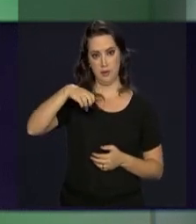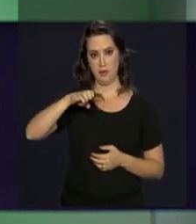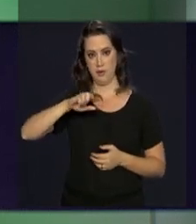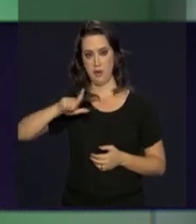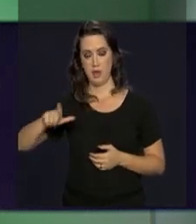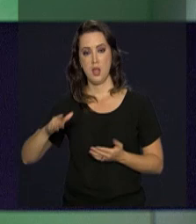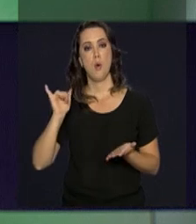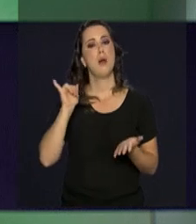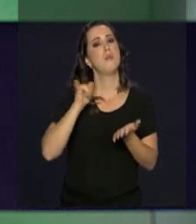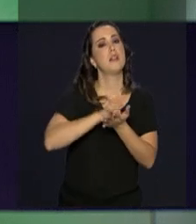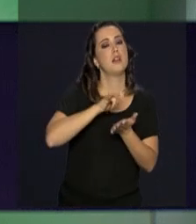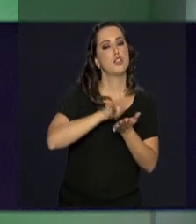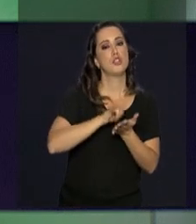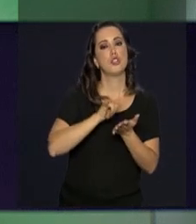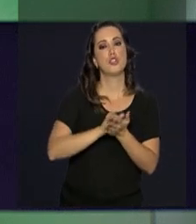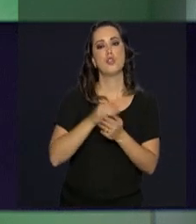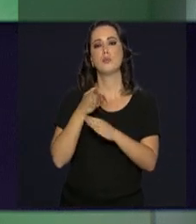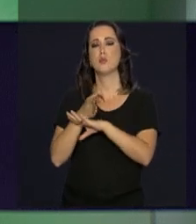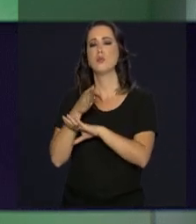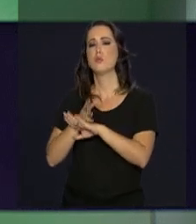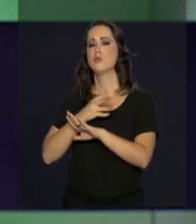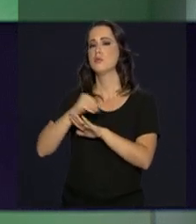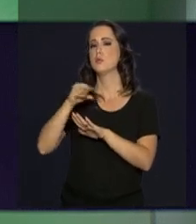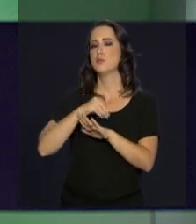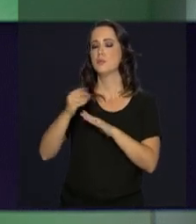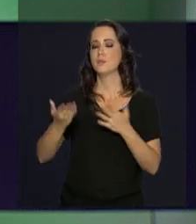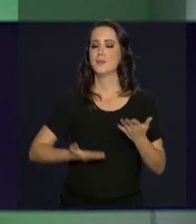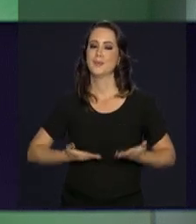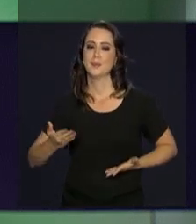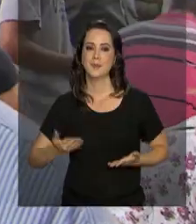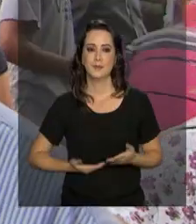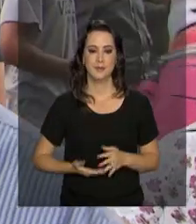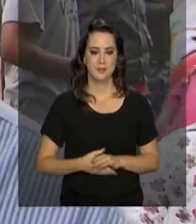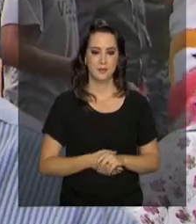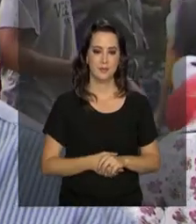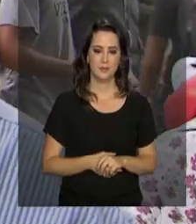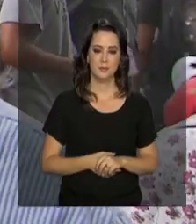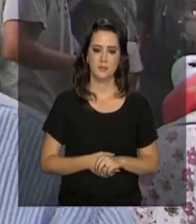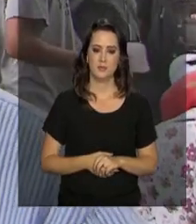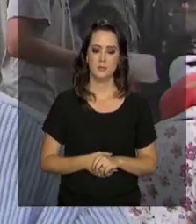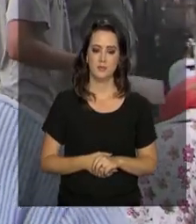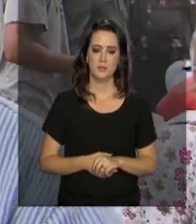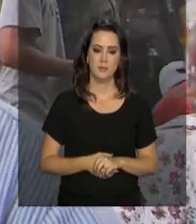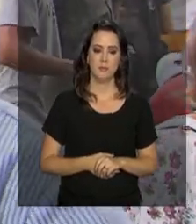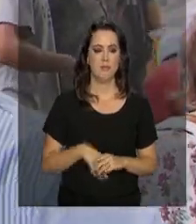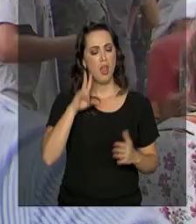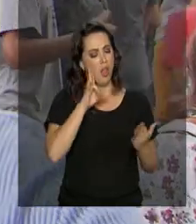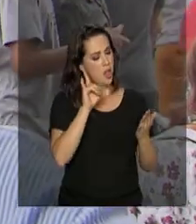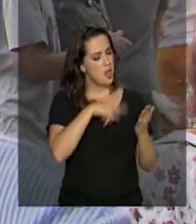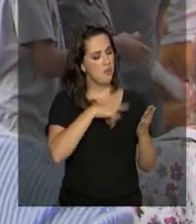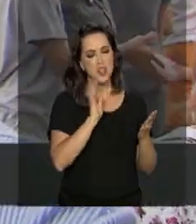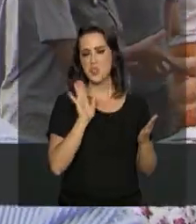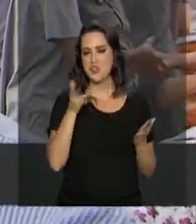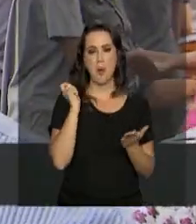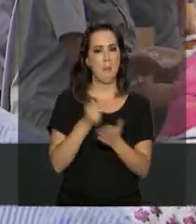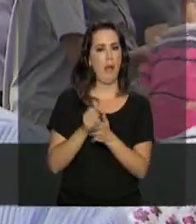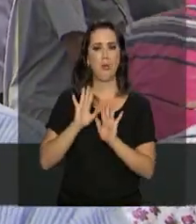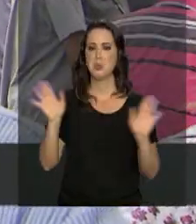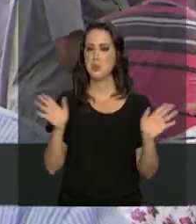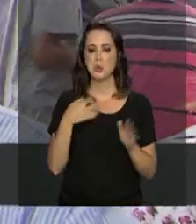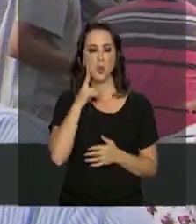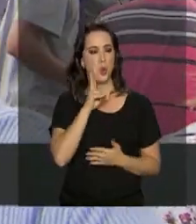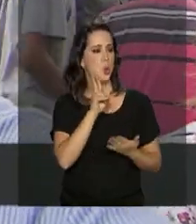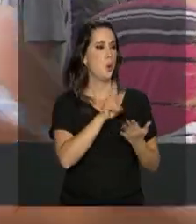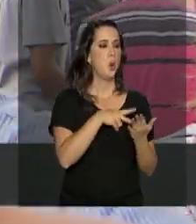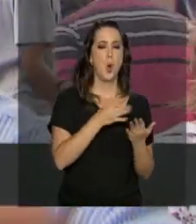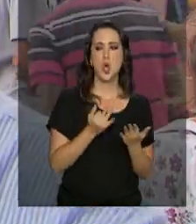consumidor para facilitar o acesso a informações e serviços não vejo consumo lá e já pago eu não a